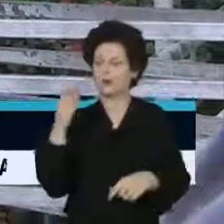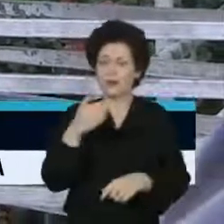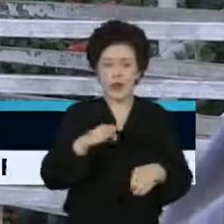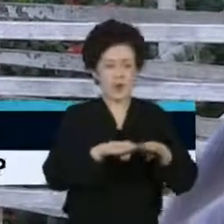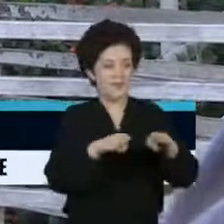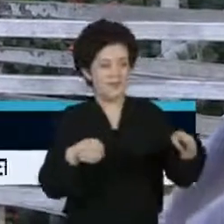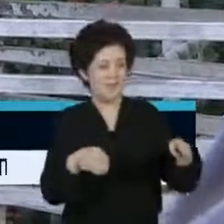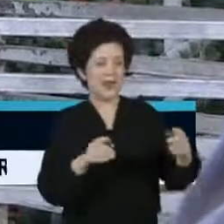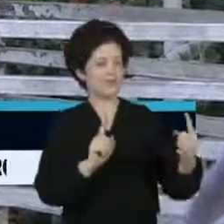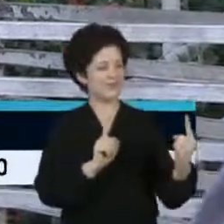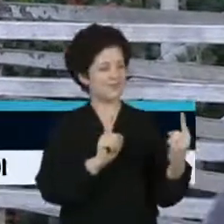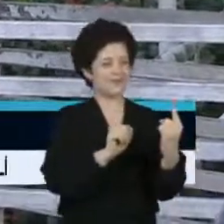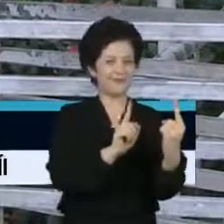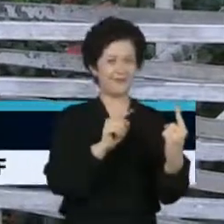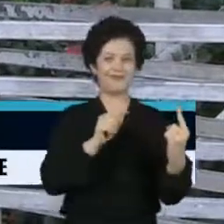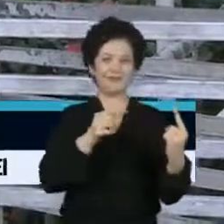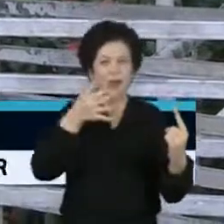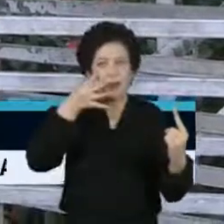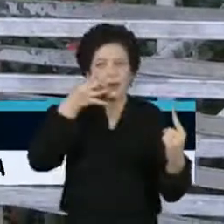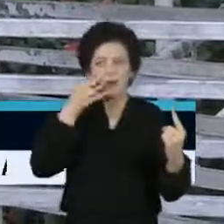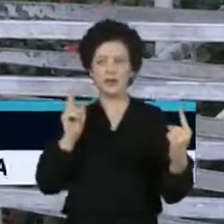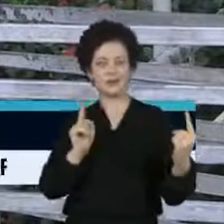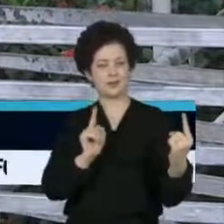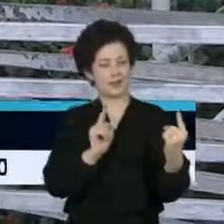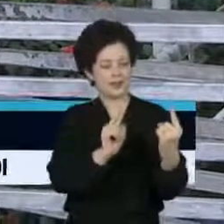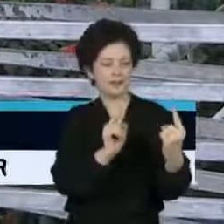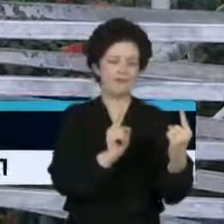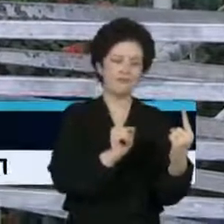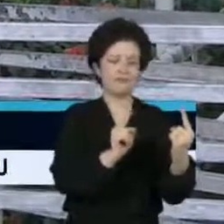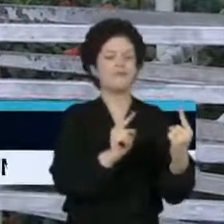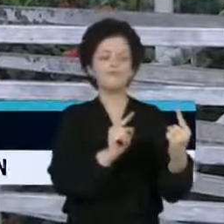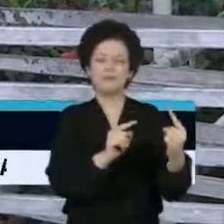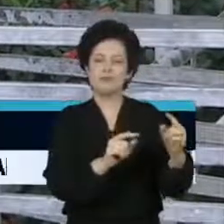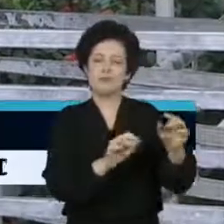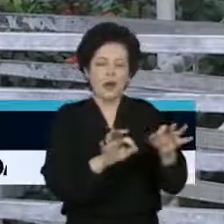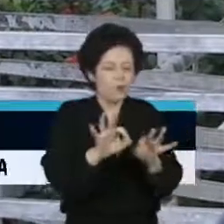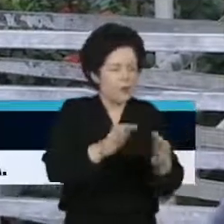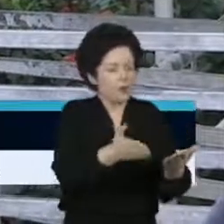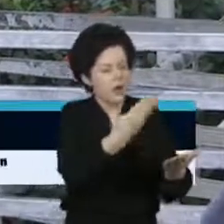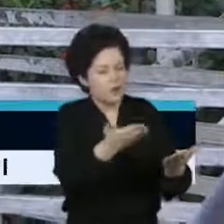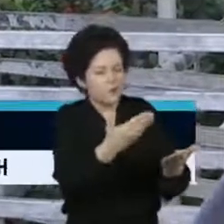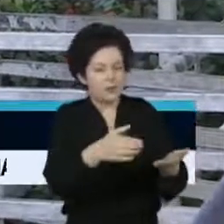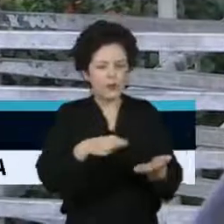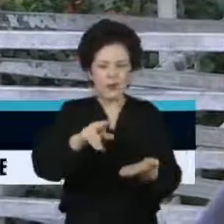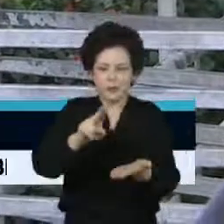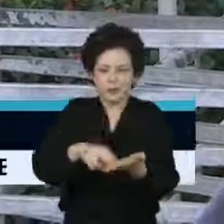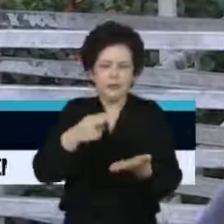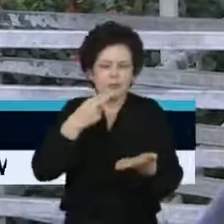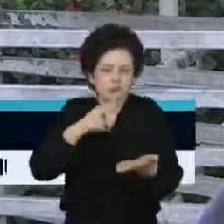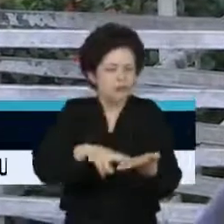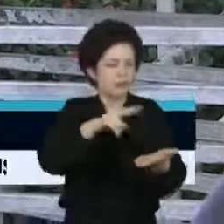mesa junto com a pessoa que mexe com o documento, você tem